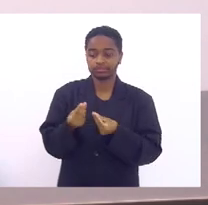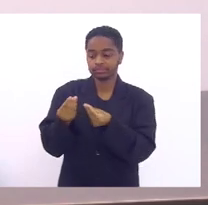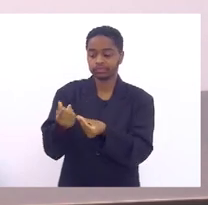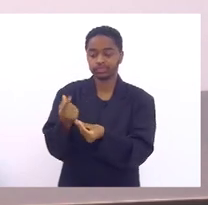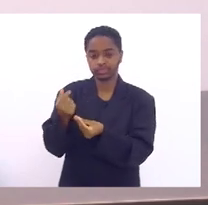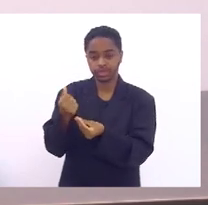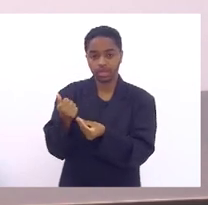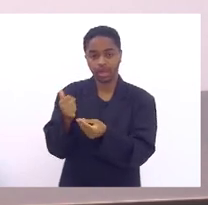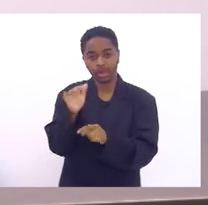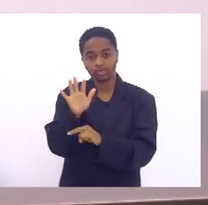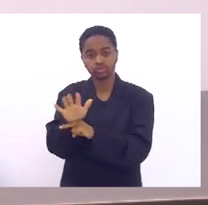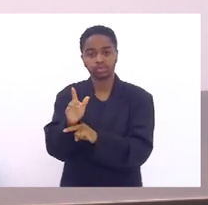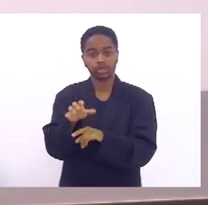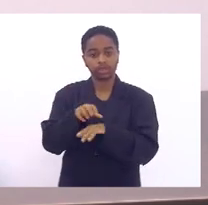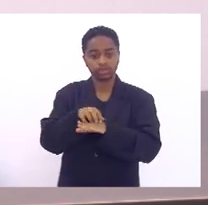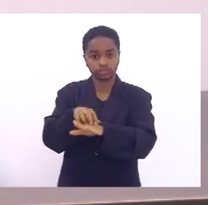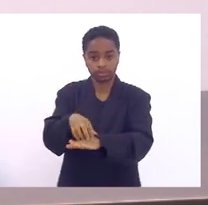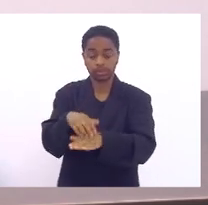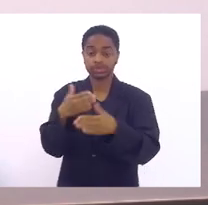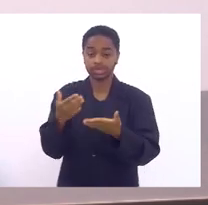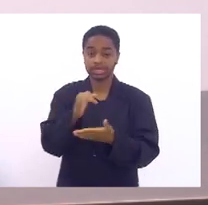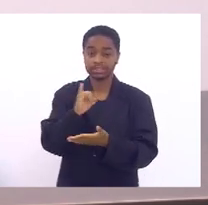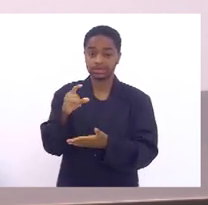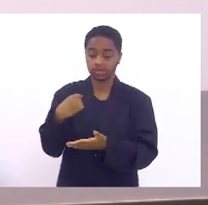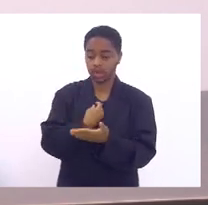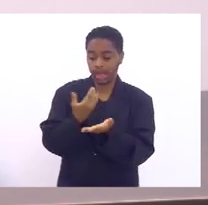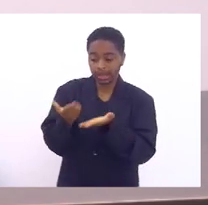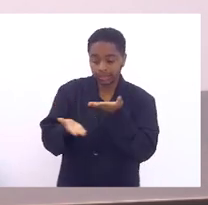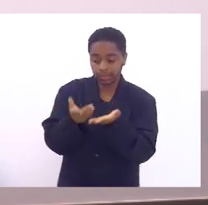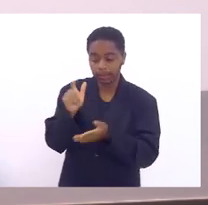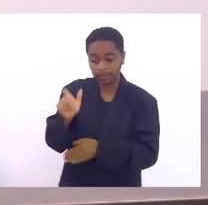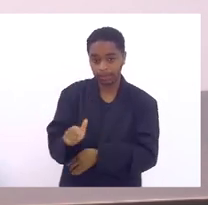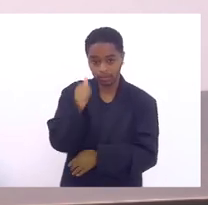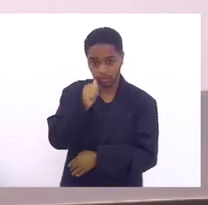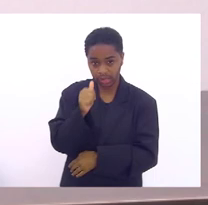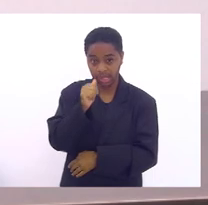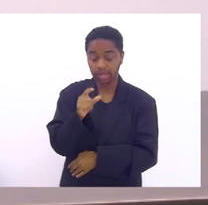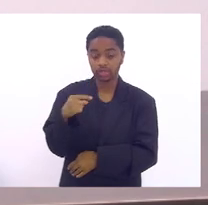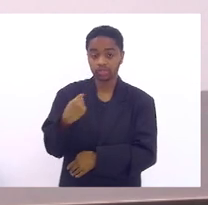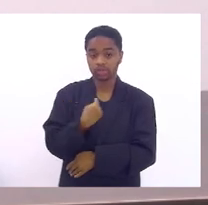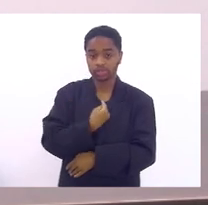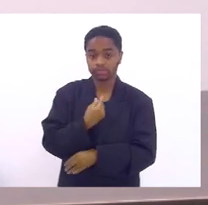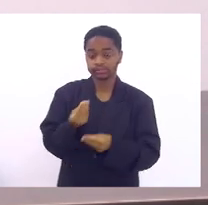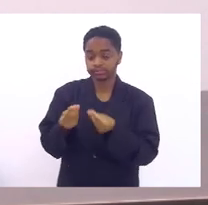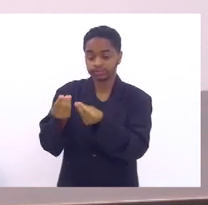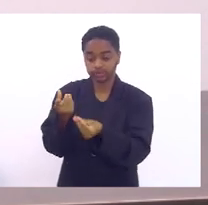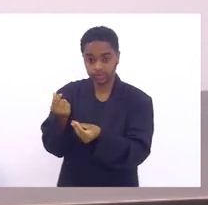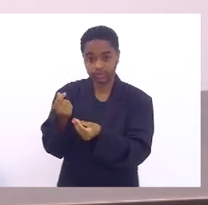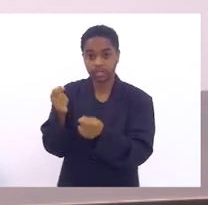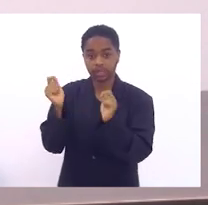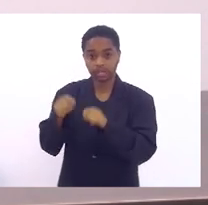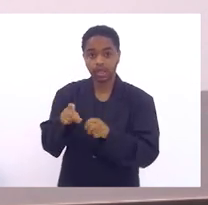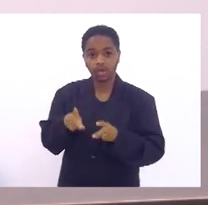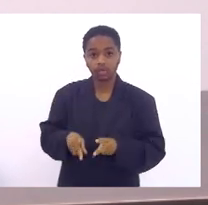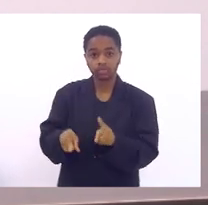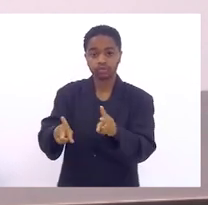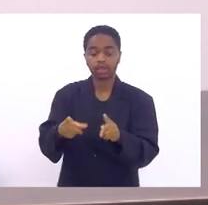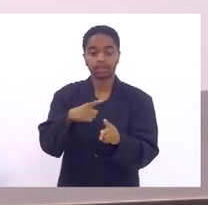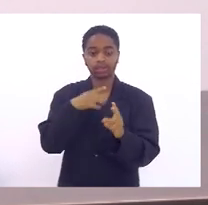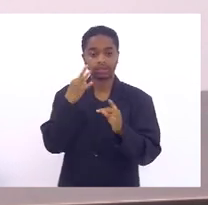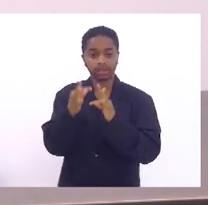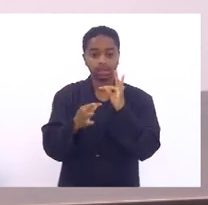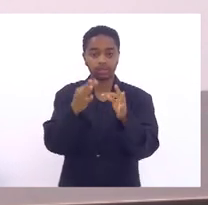por nós ela tem esse direito então ela recebe um vale transporte para Que ela possa continuar recebendo o tratamento eh psicológico